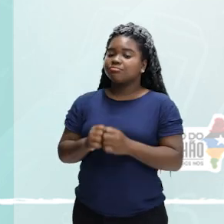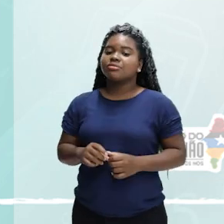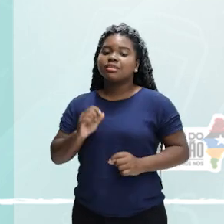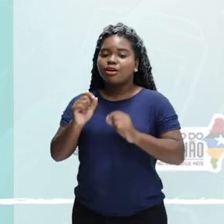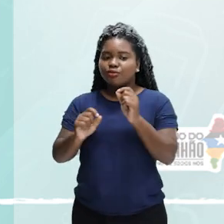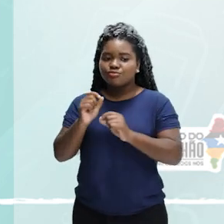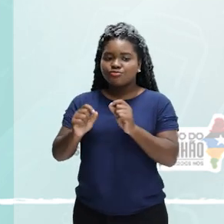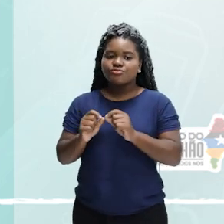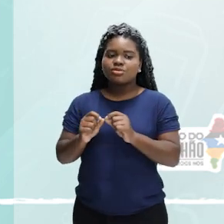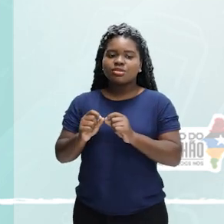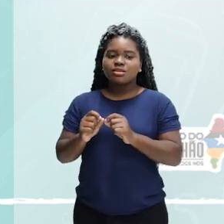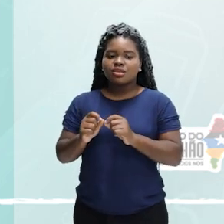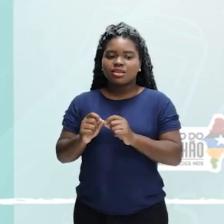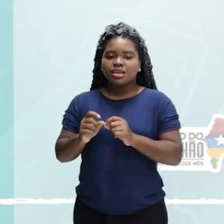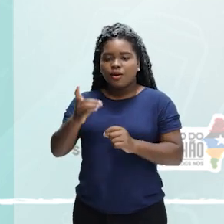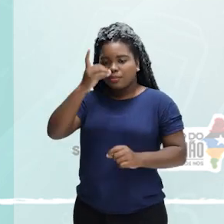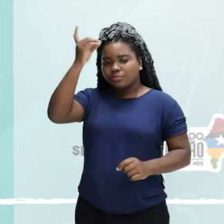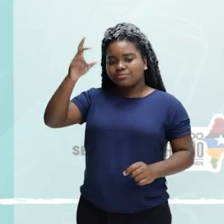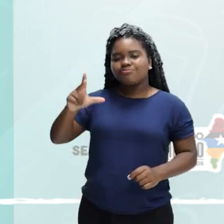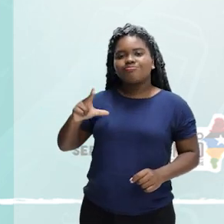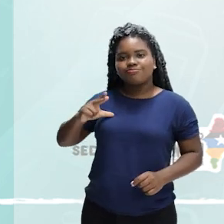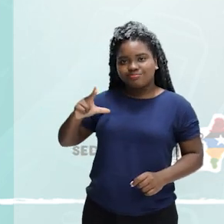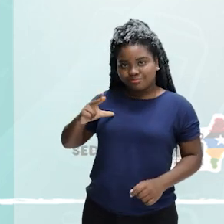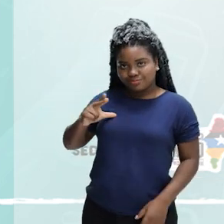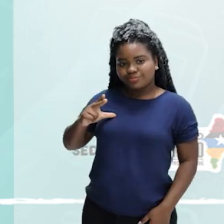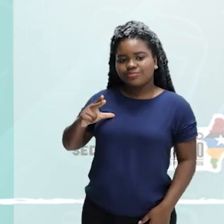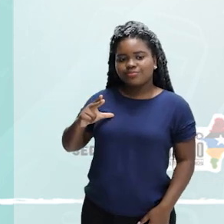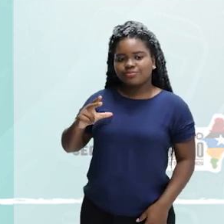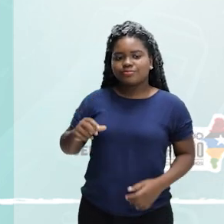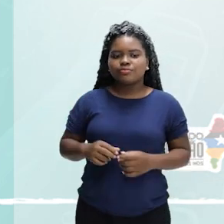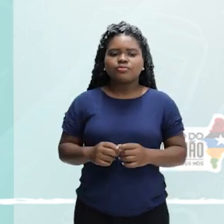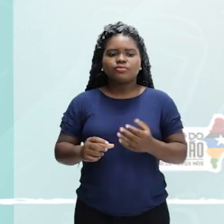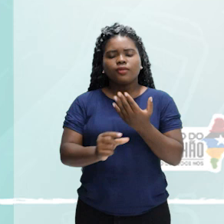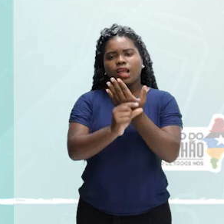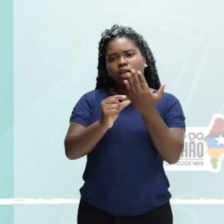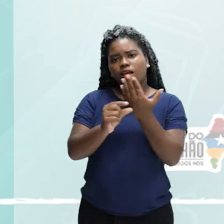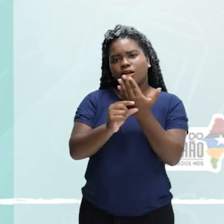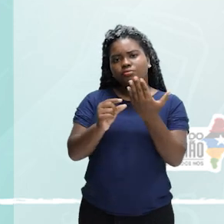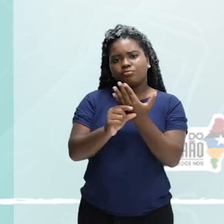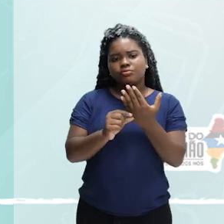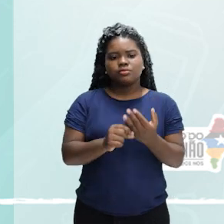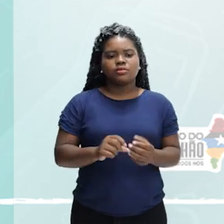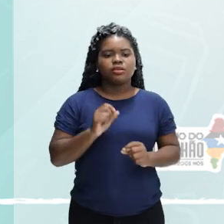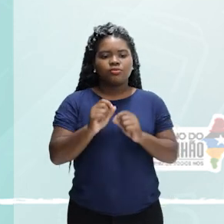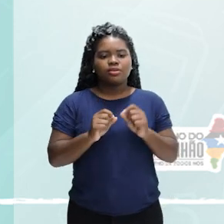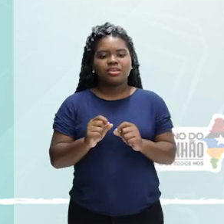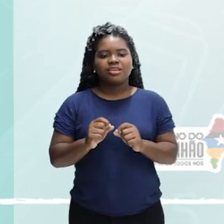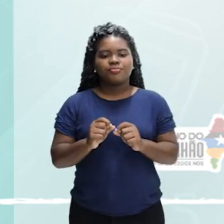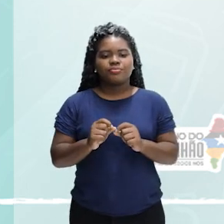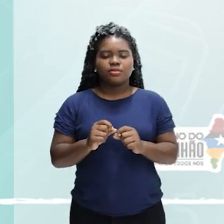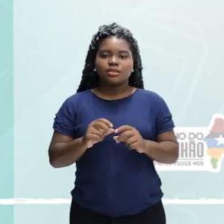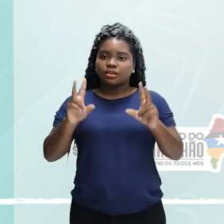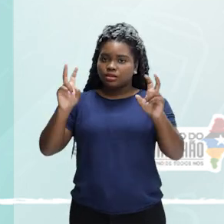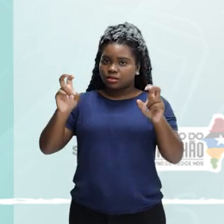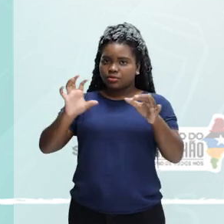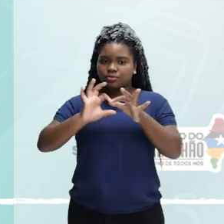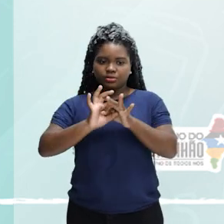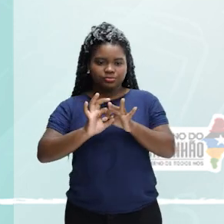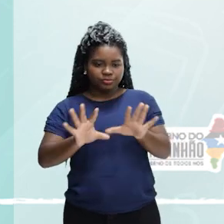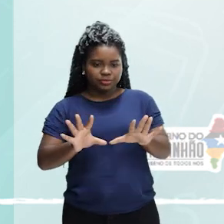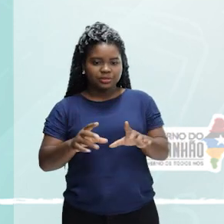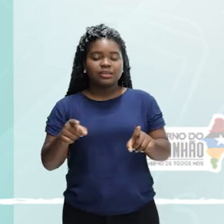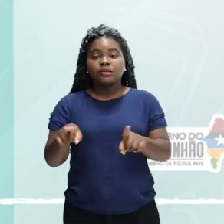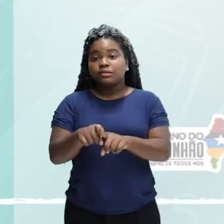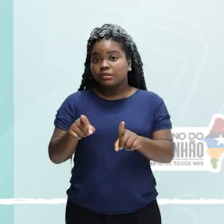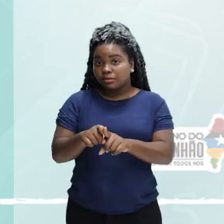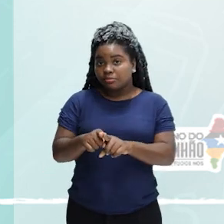bem pontuais das ideias do Stuart Mill. O livro principal do Mill se chama Sobre a Liberdade. Ele também é um defensor do